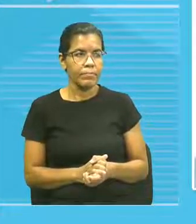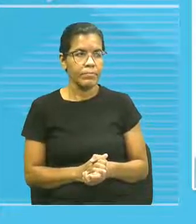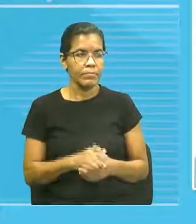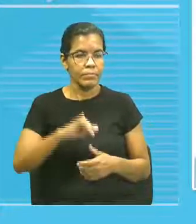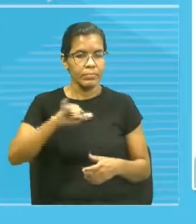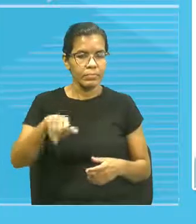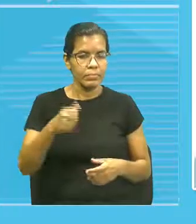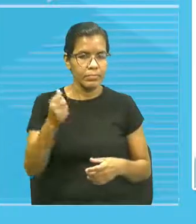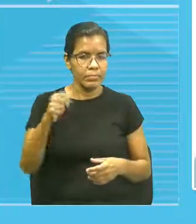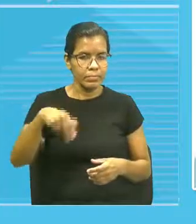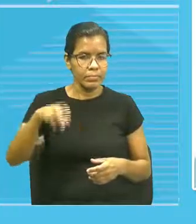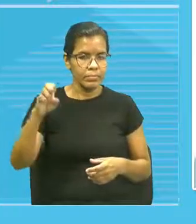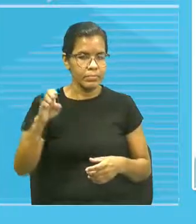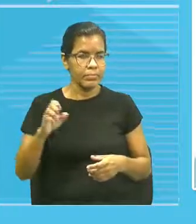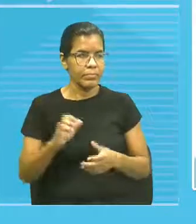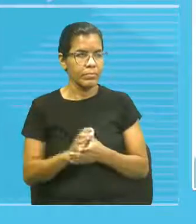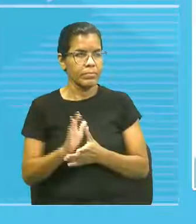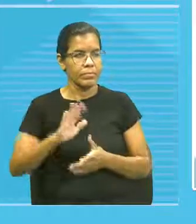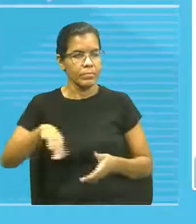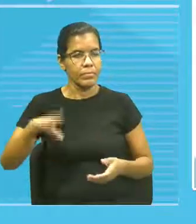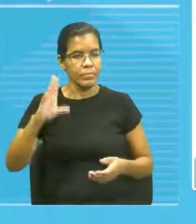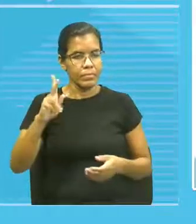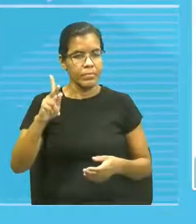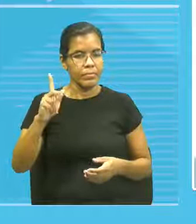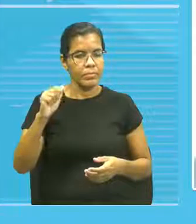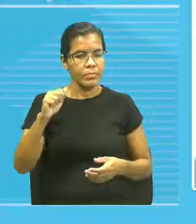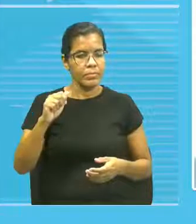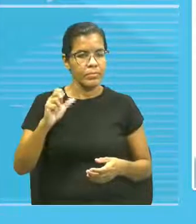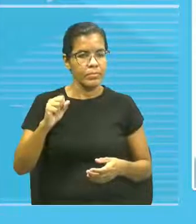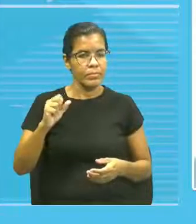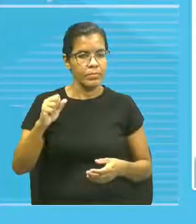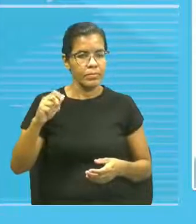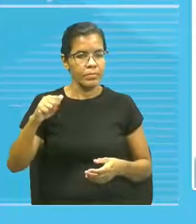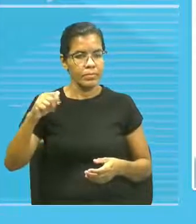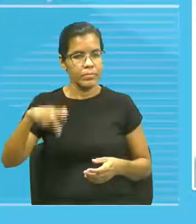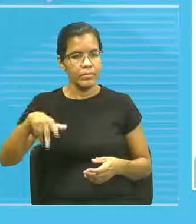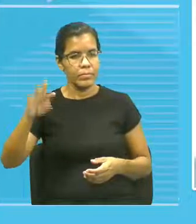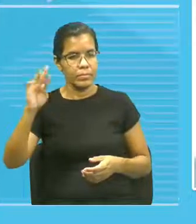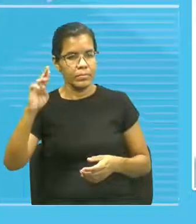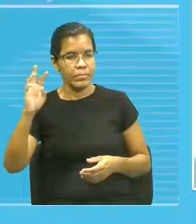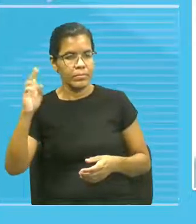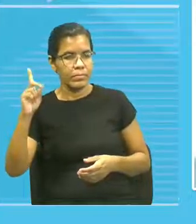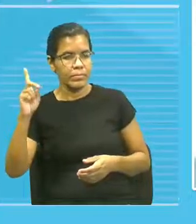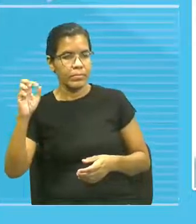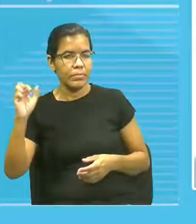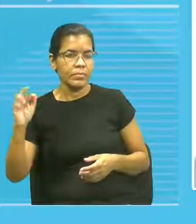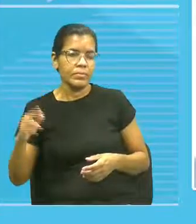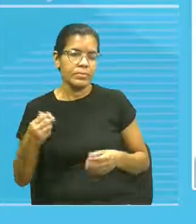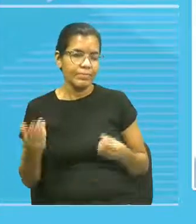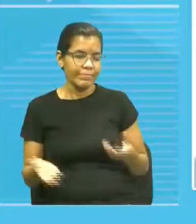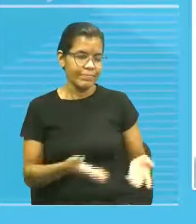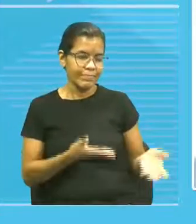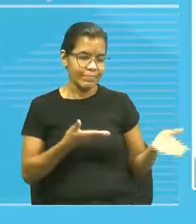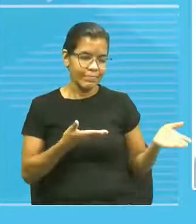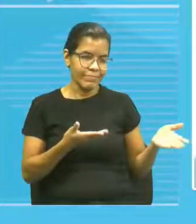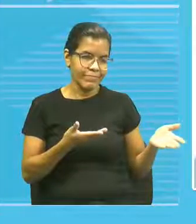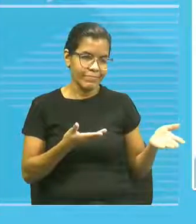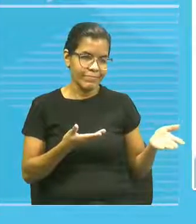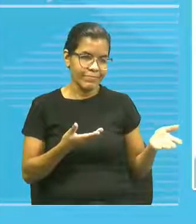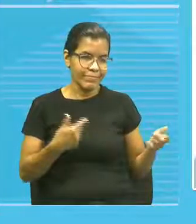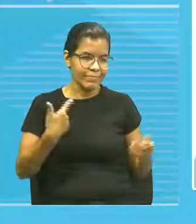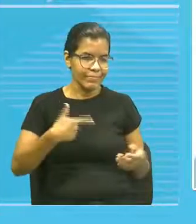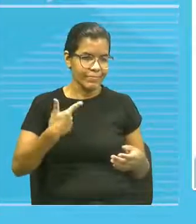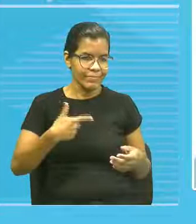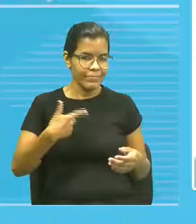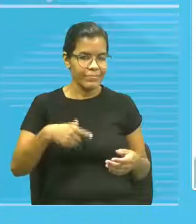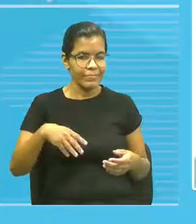Jane, é isso, é? Jane Cassandra. Curral novo do Piauí, seja bem-vinda. Segundo ano